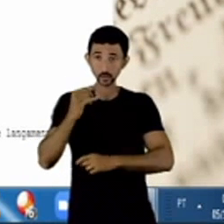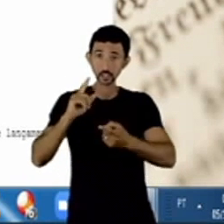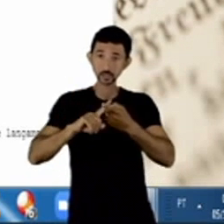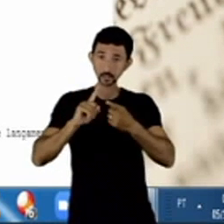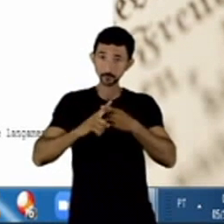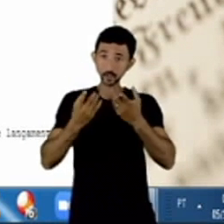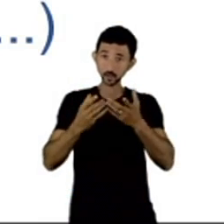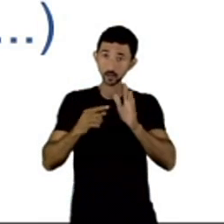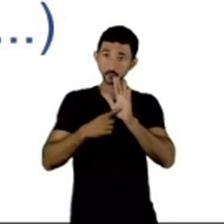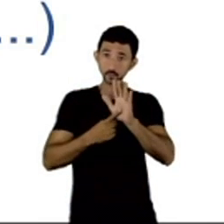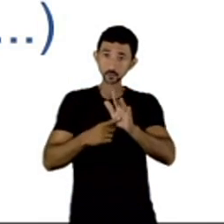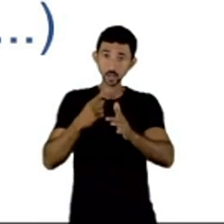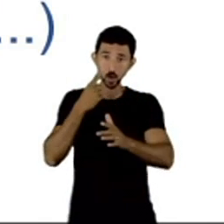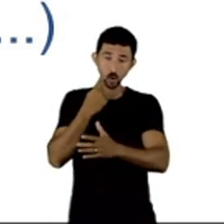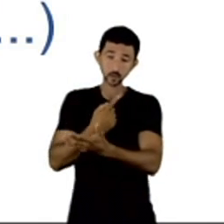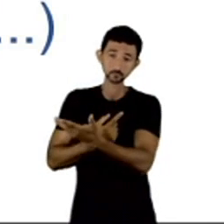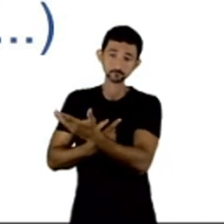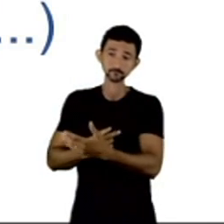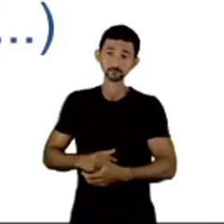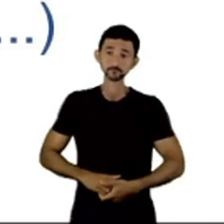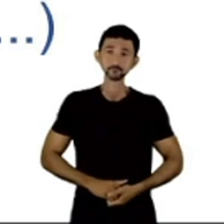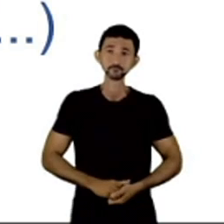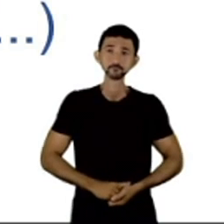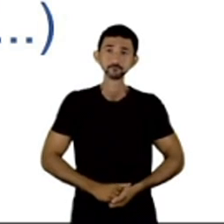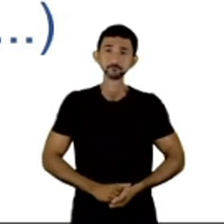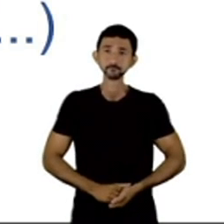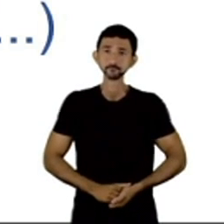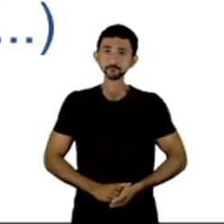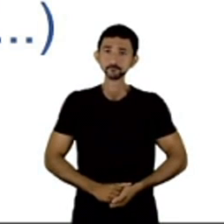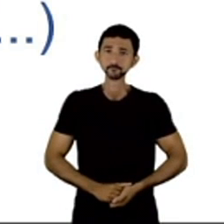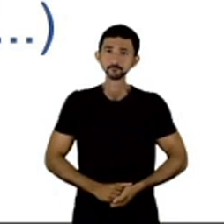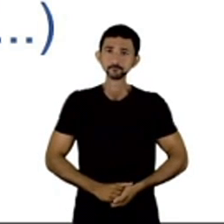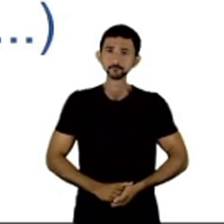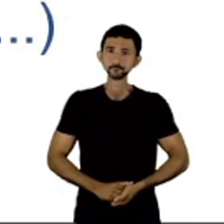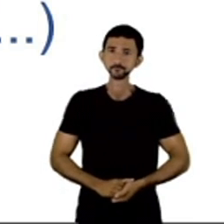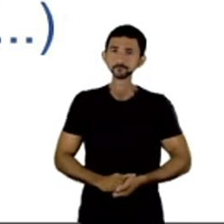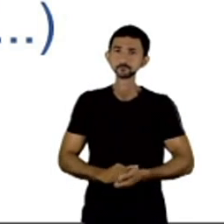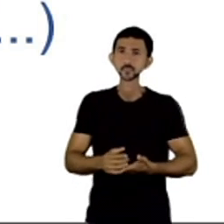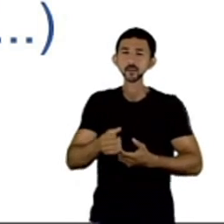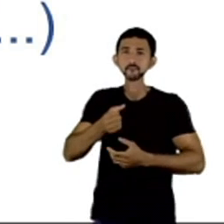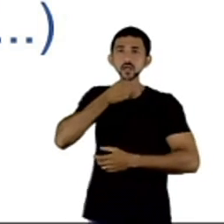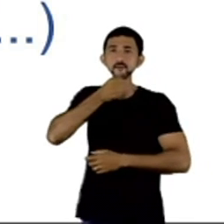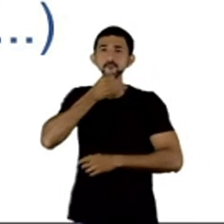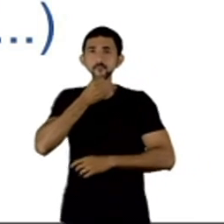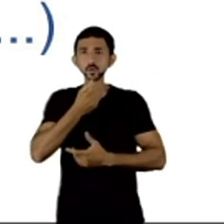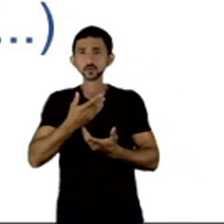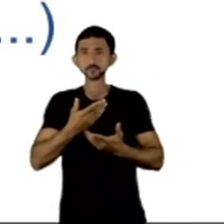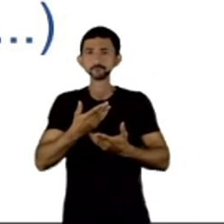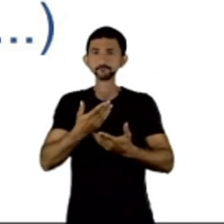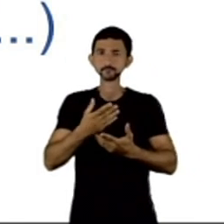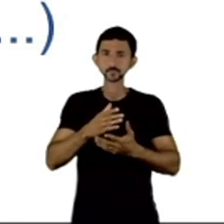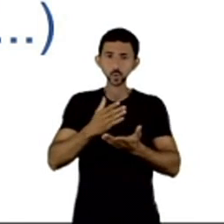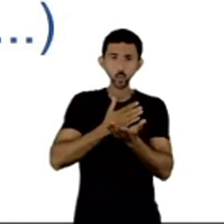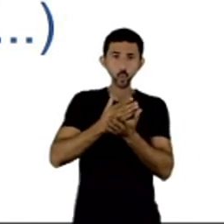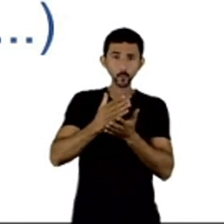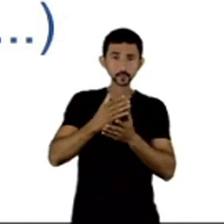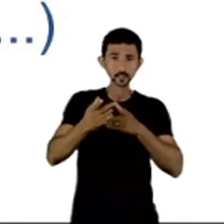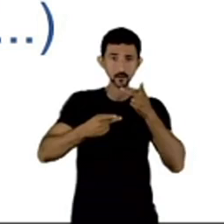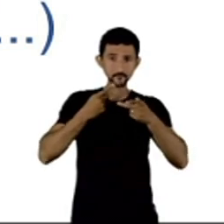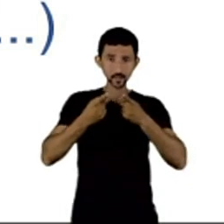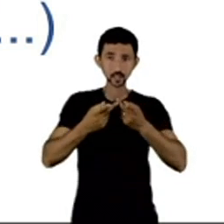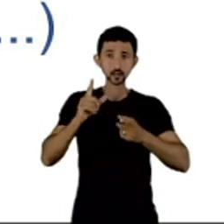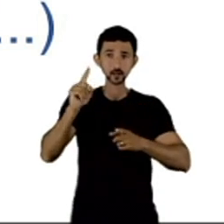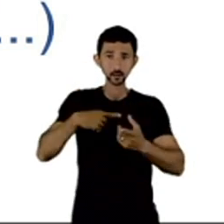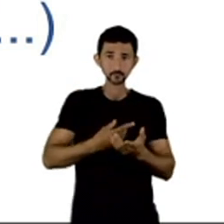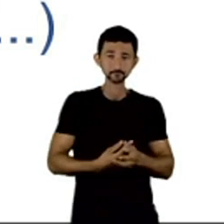te mostrar, tá? Diz respeito, tá, a essa questão. Olha, toda a reportagem, como eu te falei no início da minha fala,